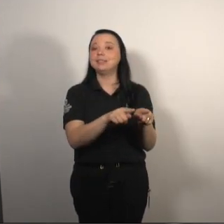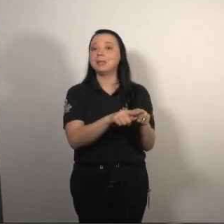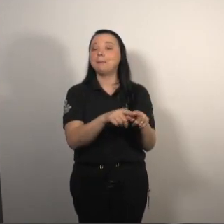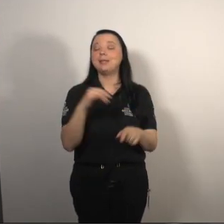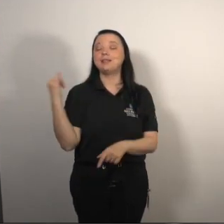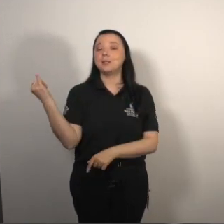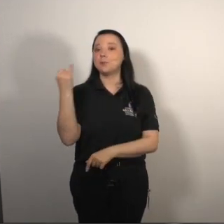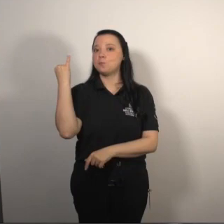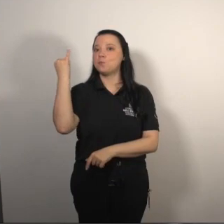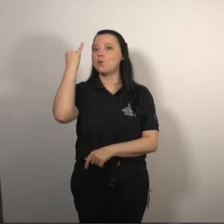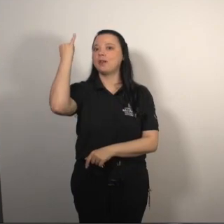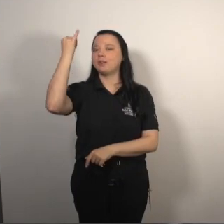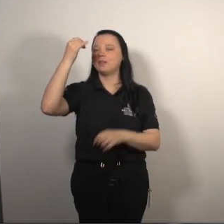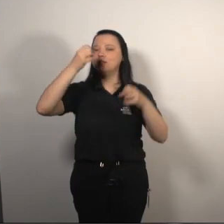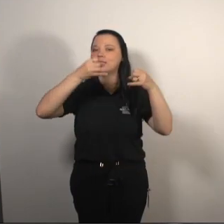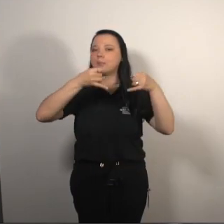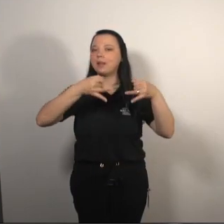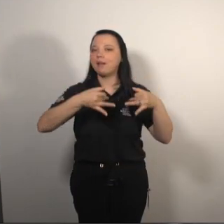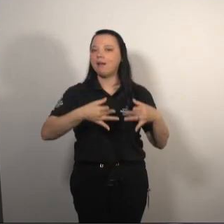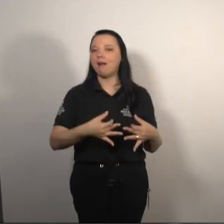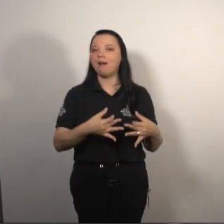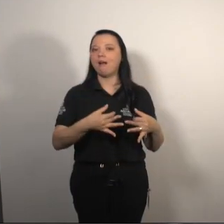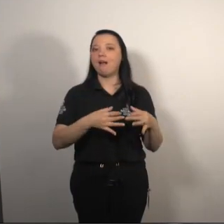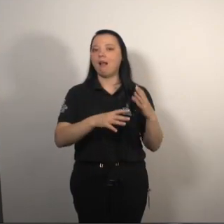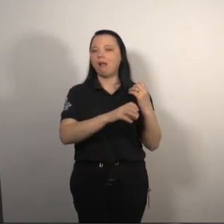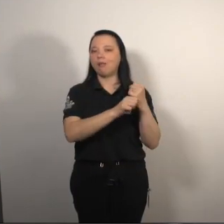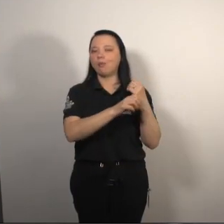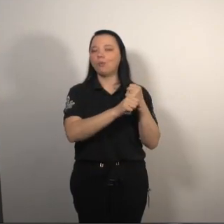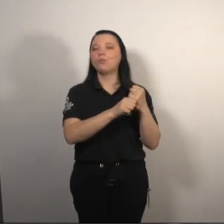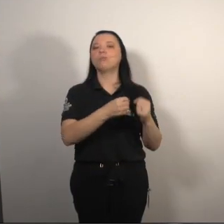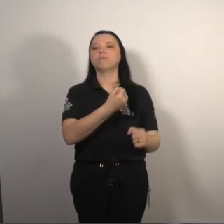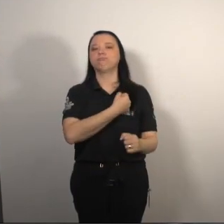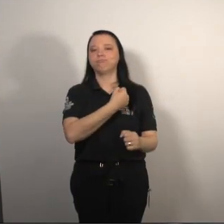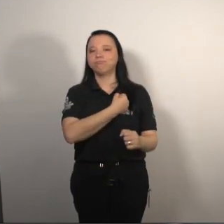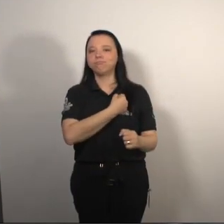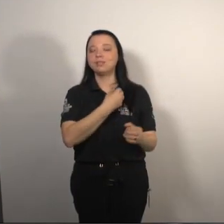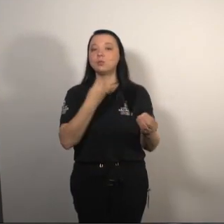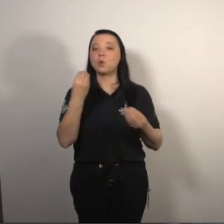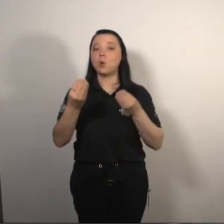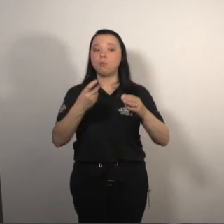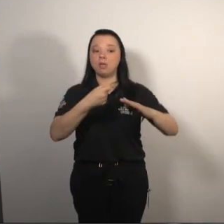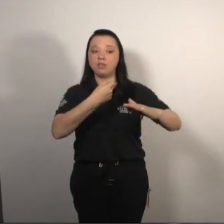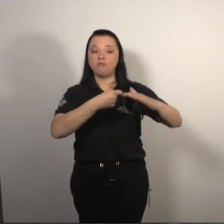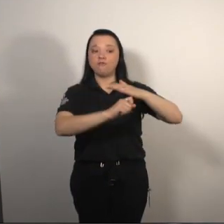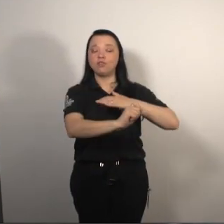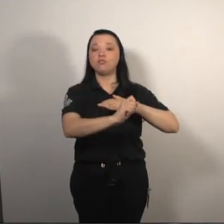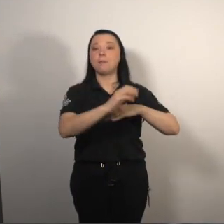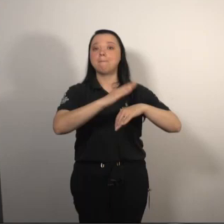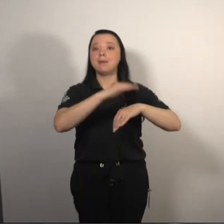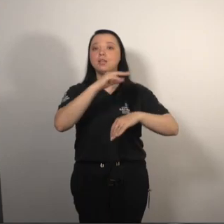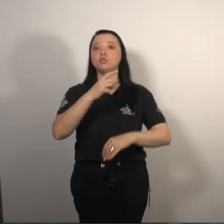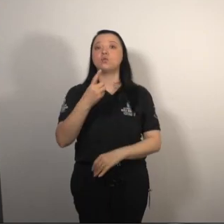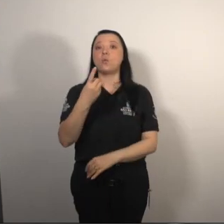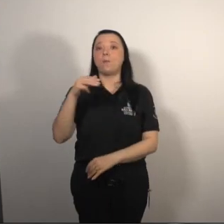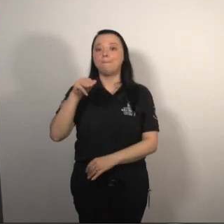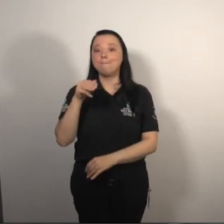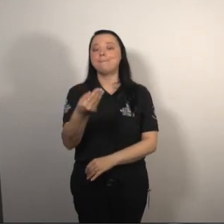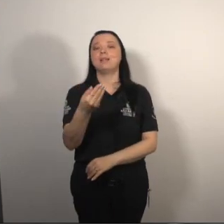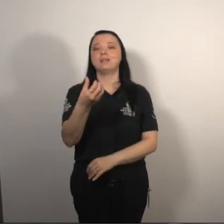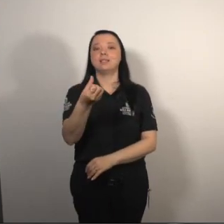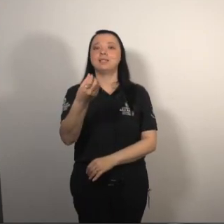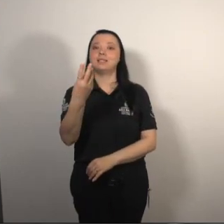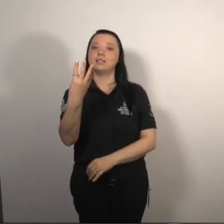em números que ficam, como o nosso prefeito colocou, um investimento de mais de 1.640